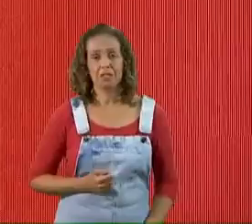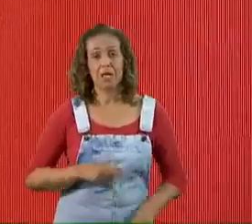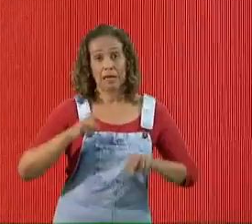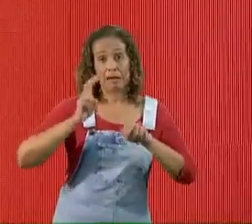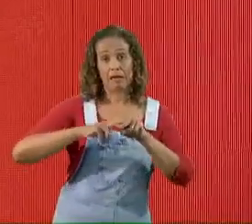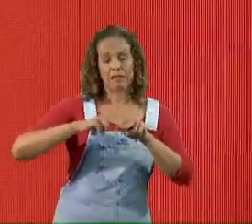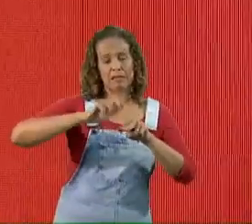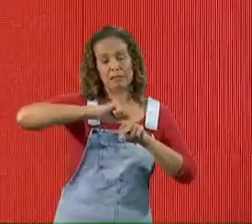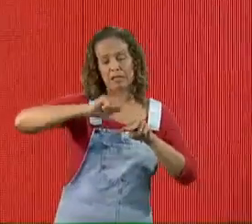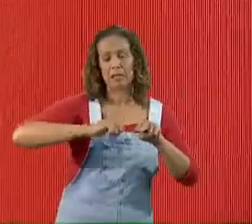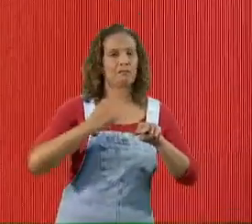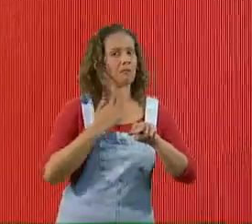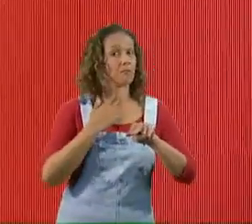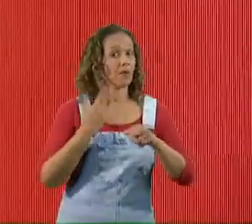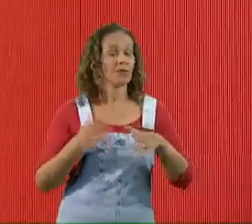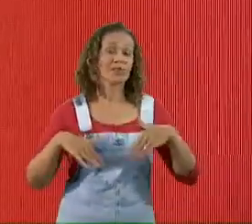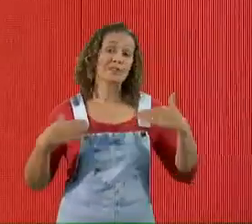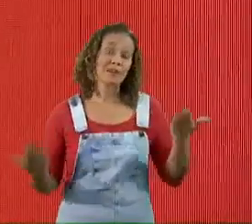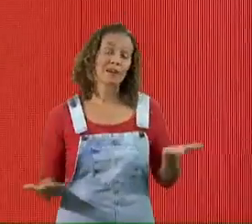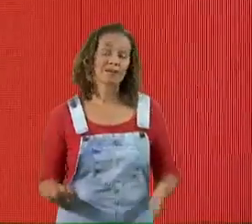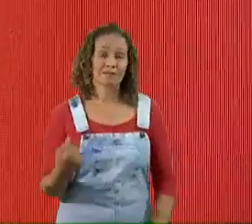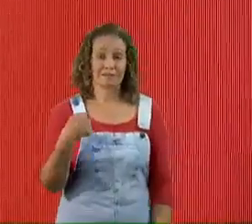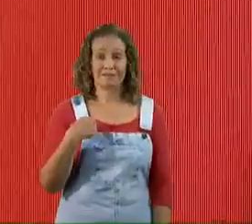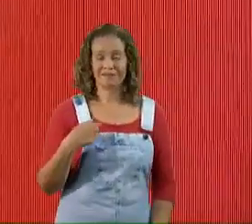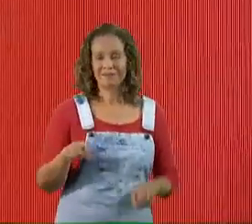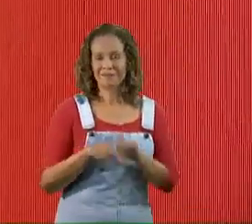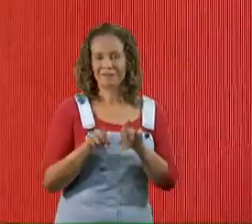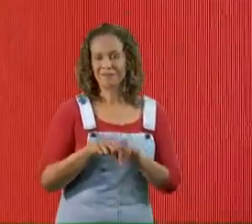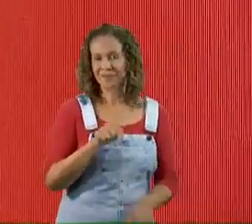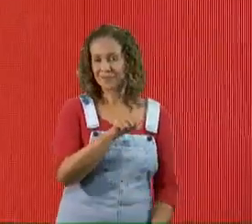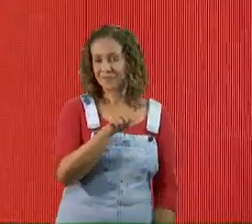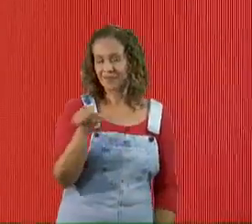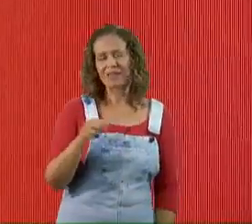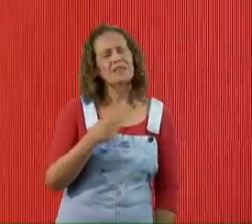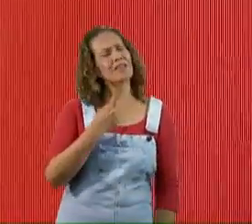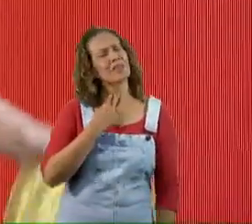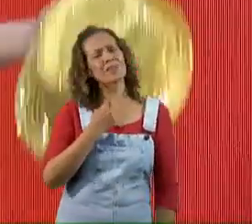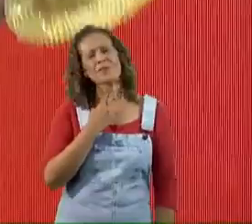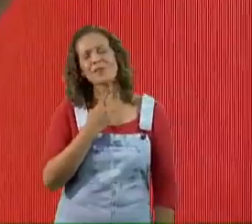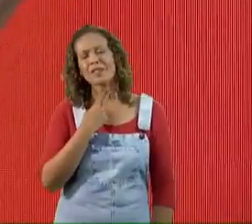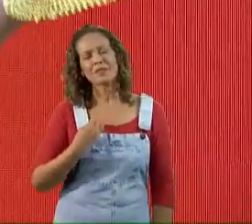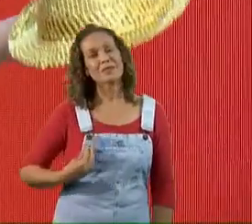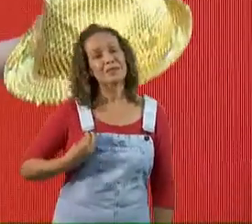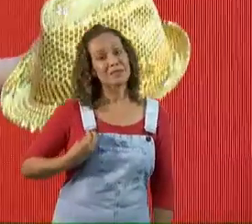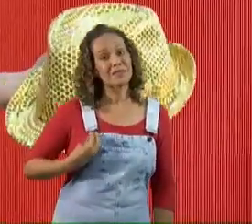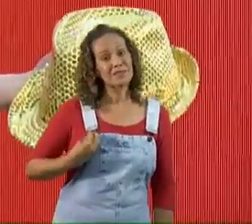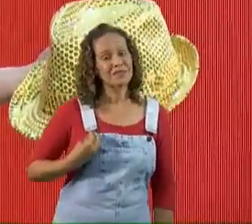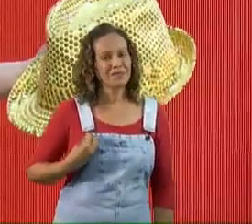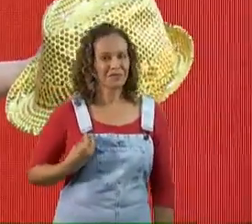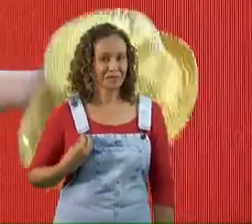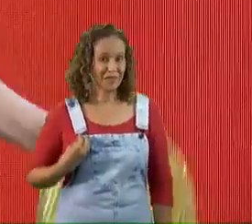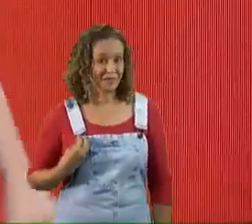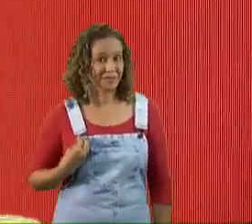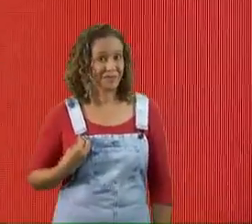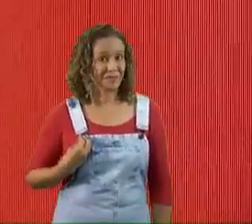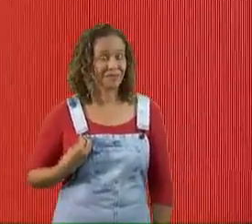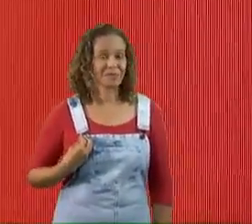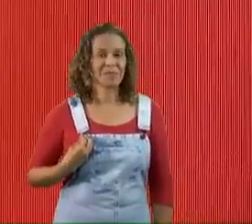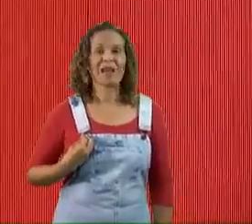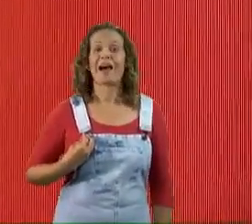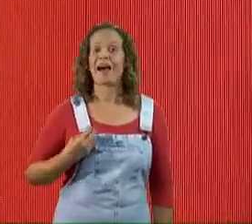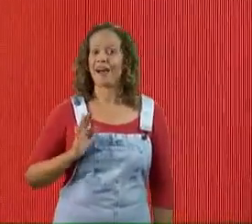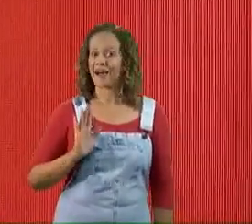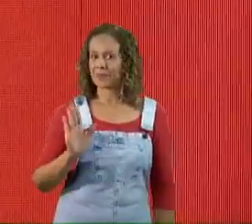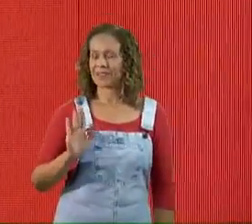riscar, você e eu não podemos viver se não for para Deus, se não